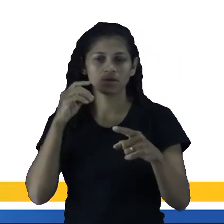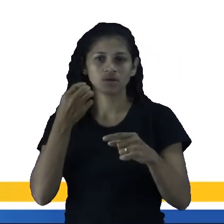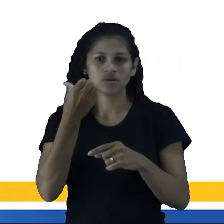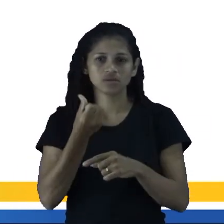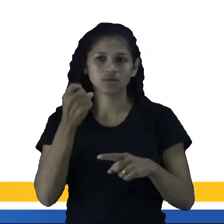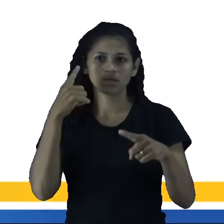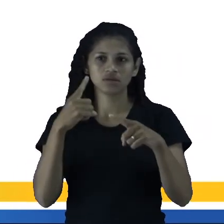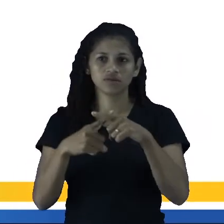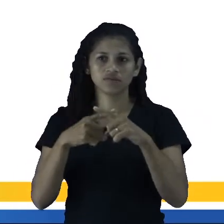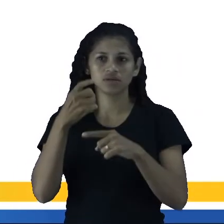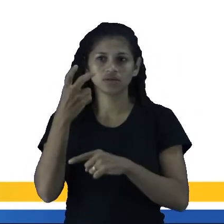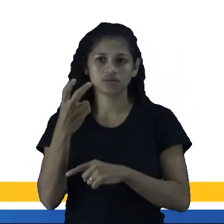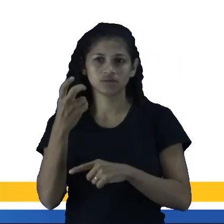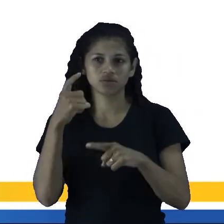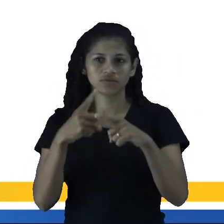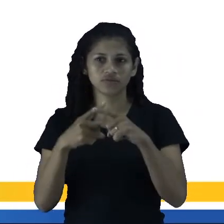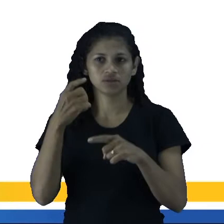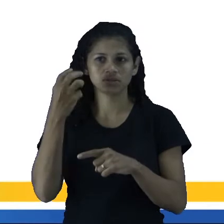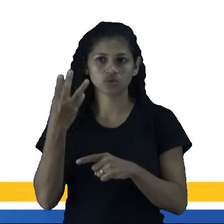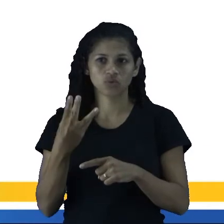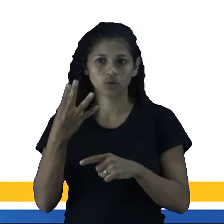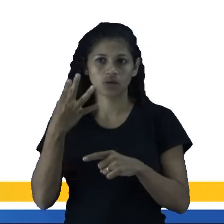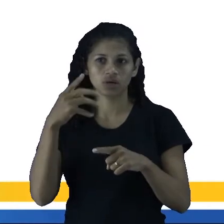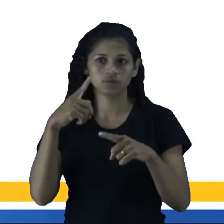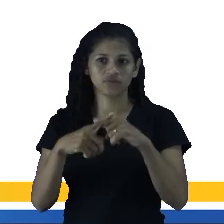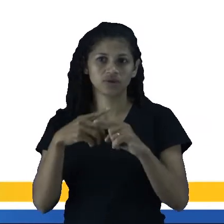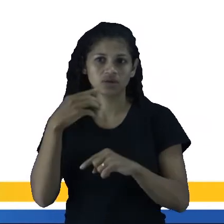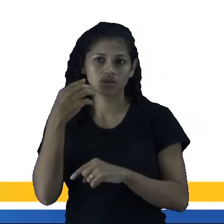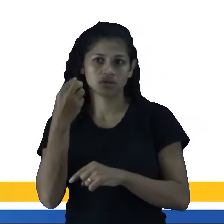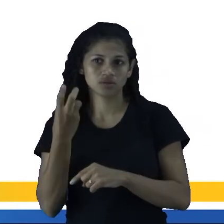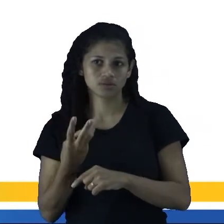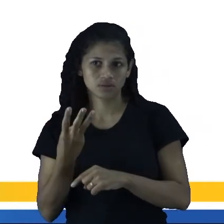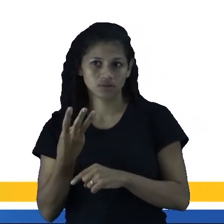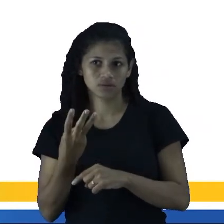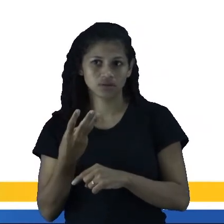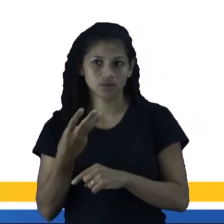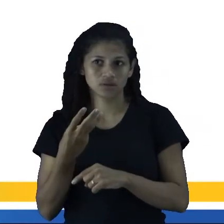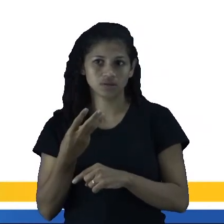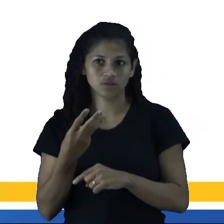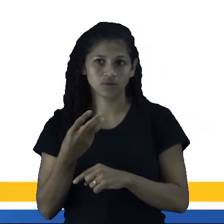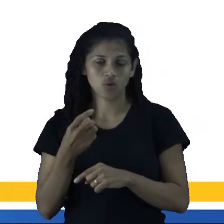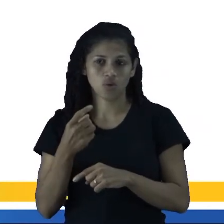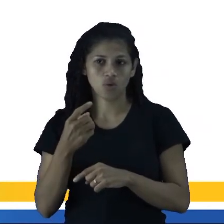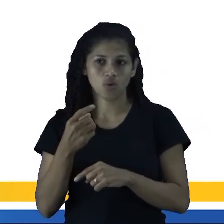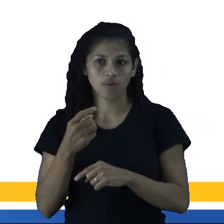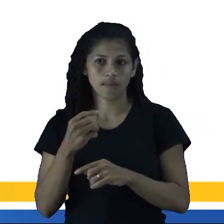6 vezes 5 vezes 4 vezes 3. Eu vou cortar o 3,